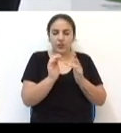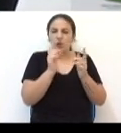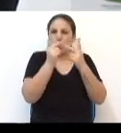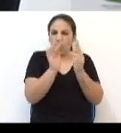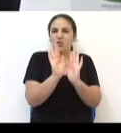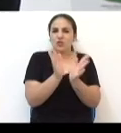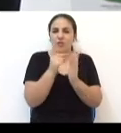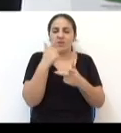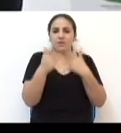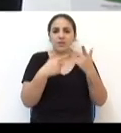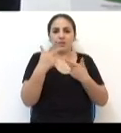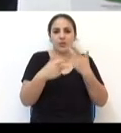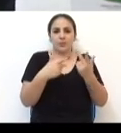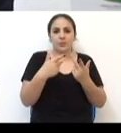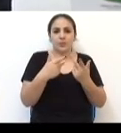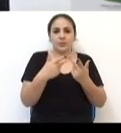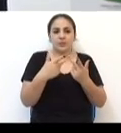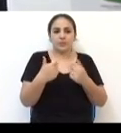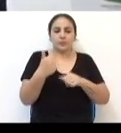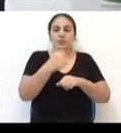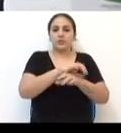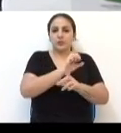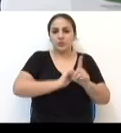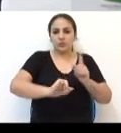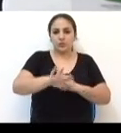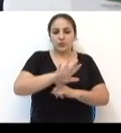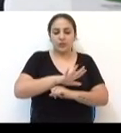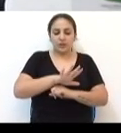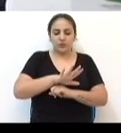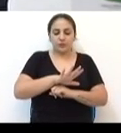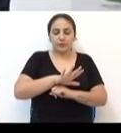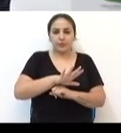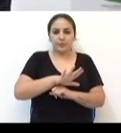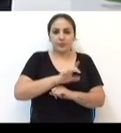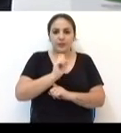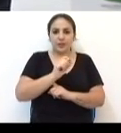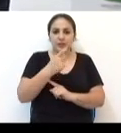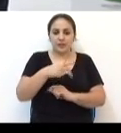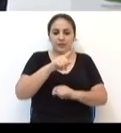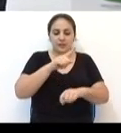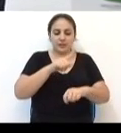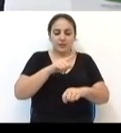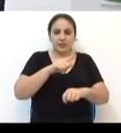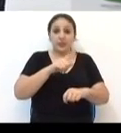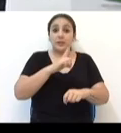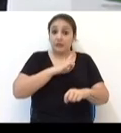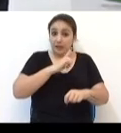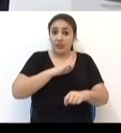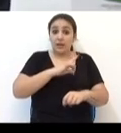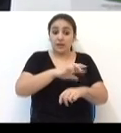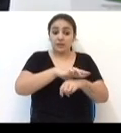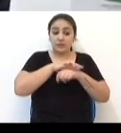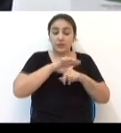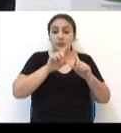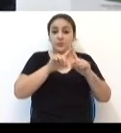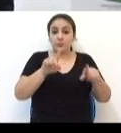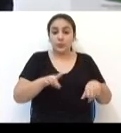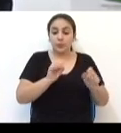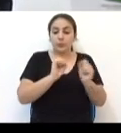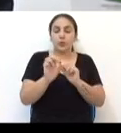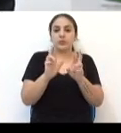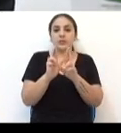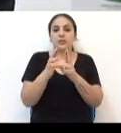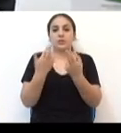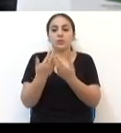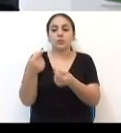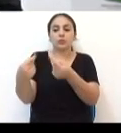Wilson, como nós já falamos, o empoderamento da sociedade para que, nesse viés da segurança pública, ela possa se